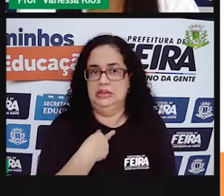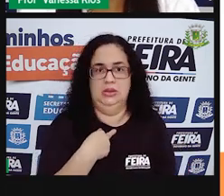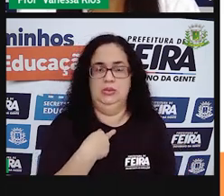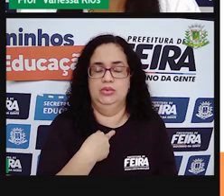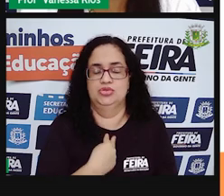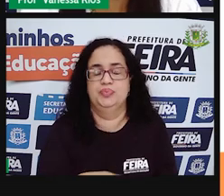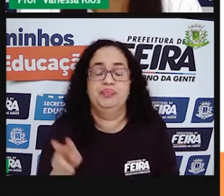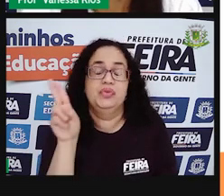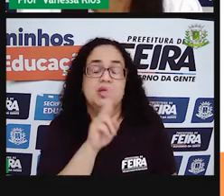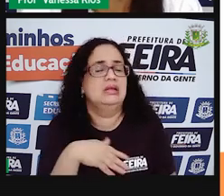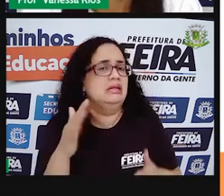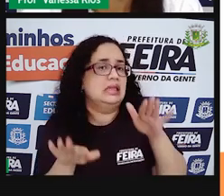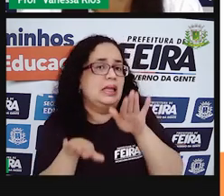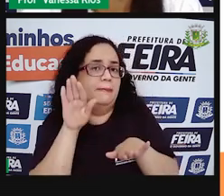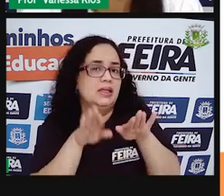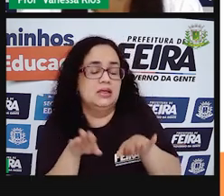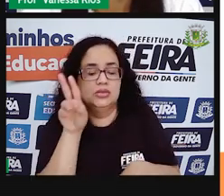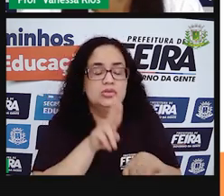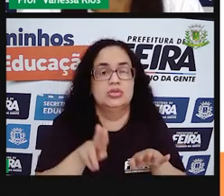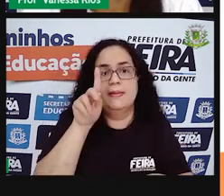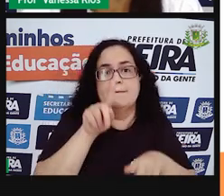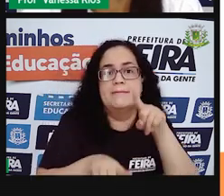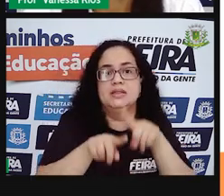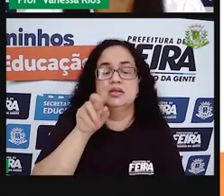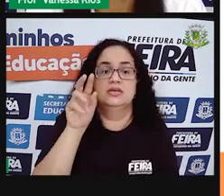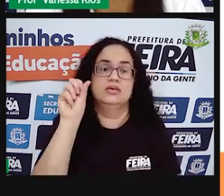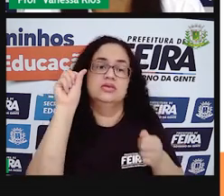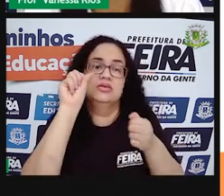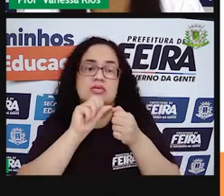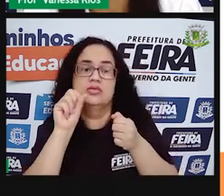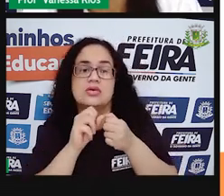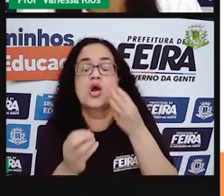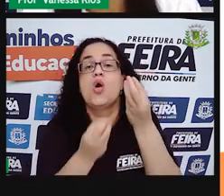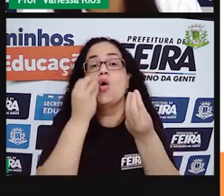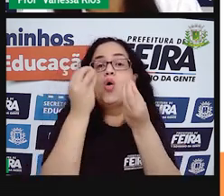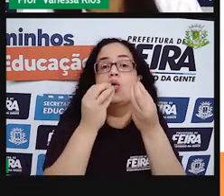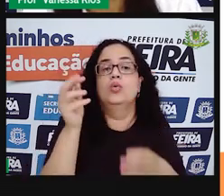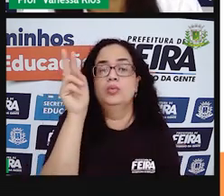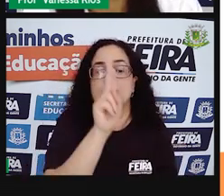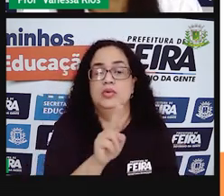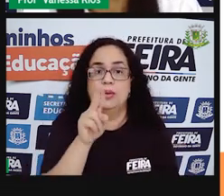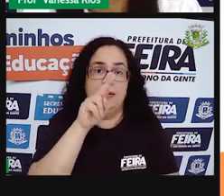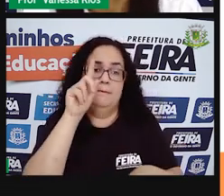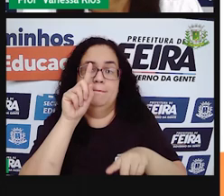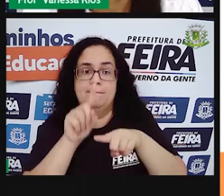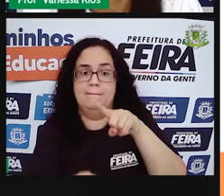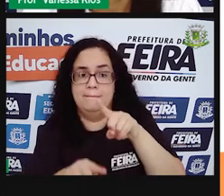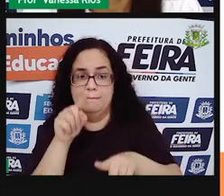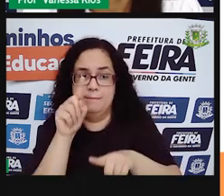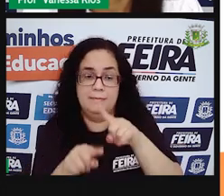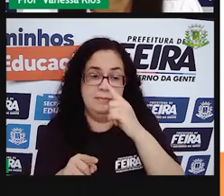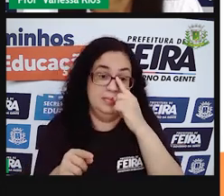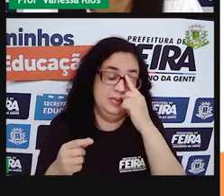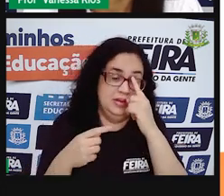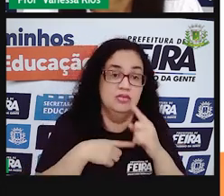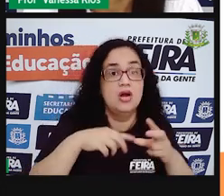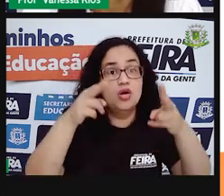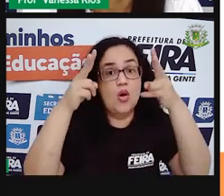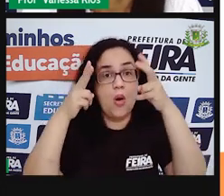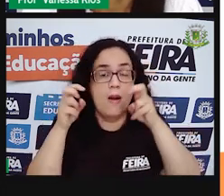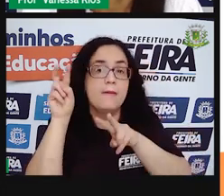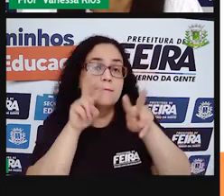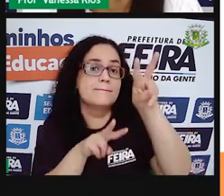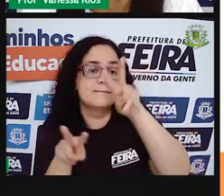utilidade do material, do que eu vou querer fazer, da forma como eu vou querer usar esse material, é que eu vou observar